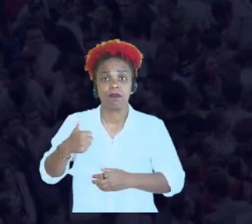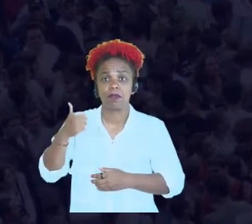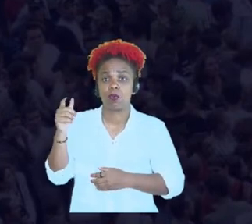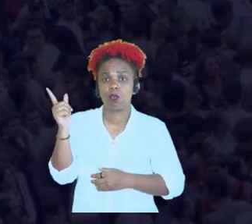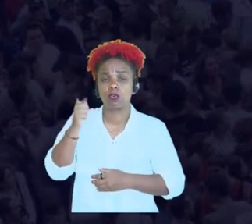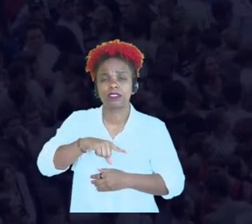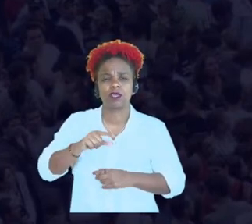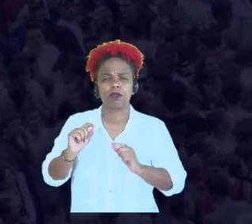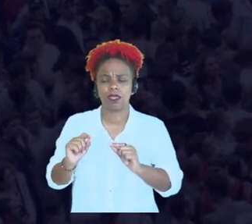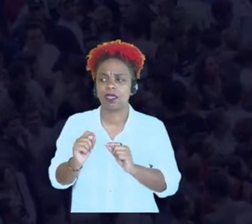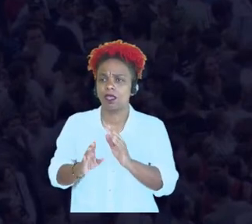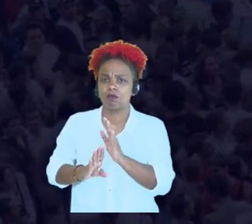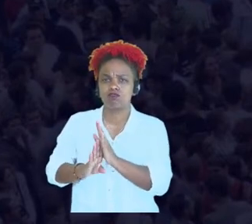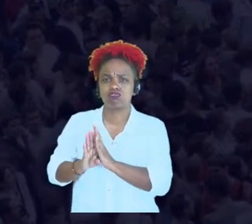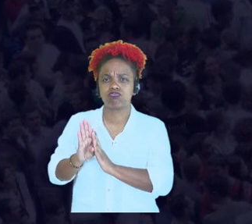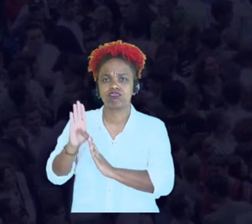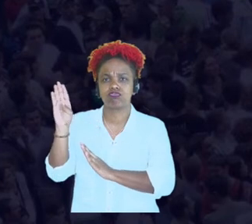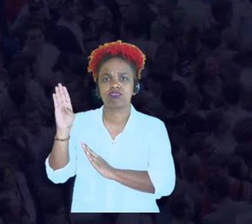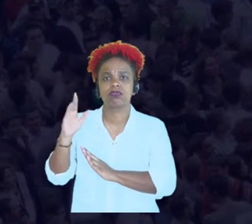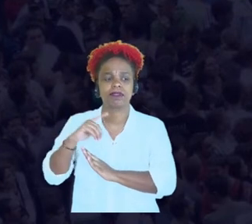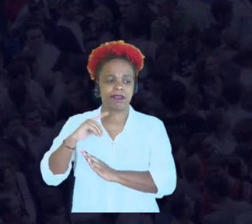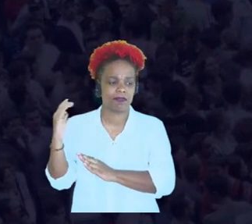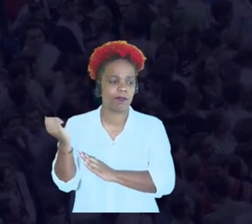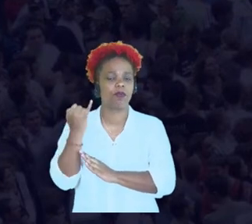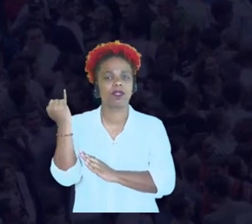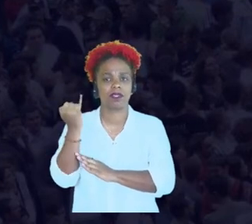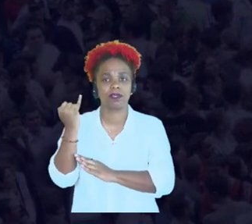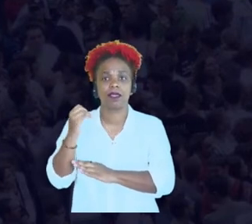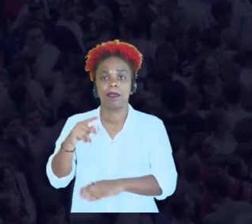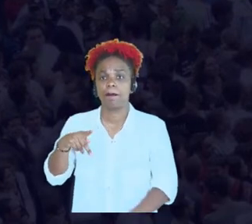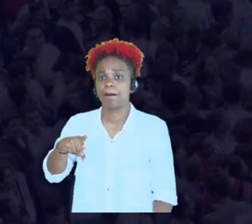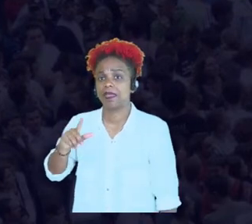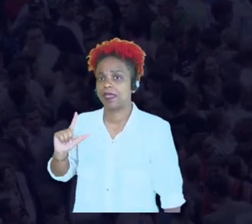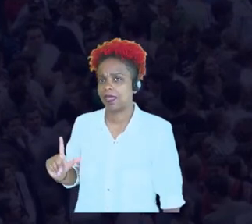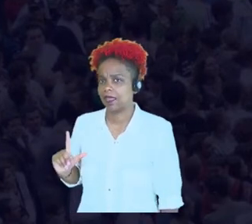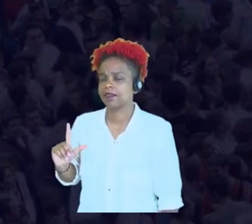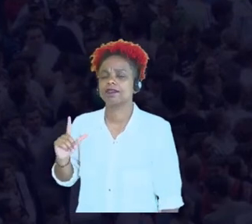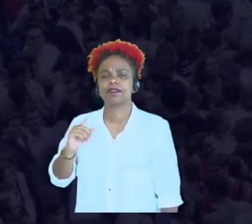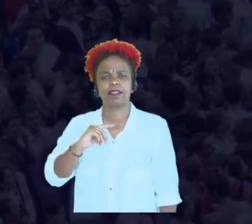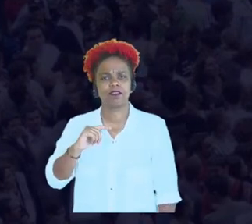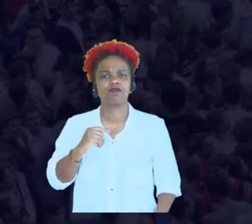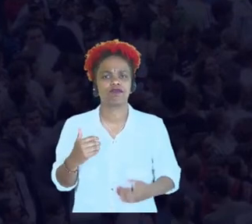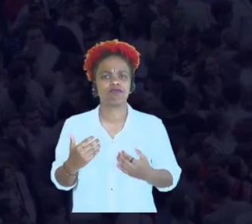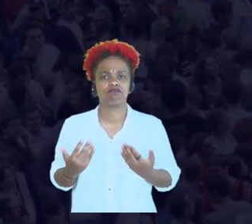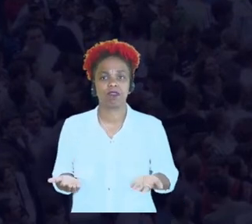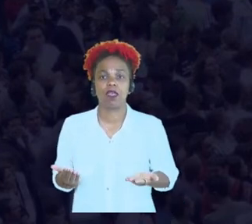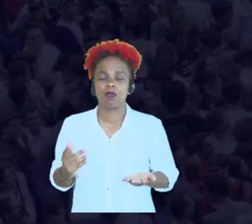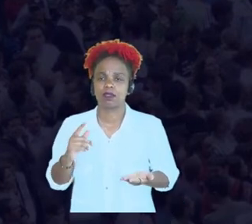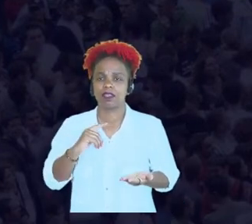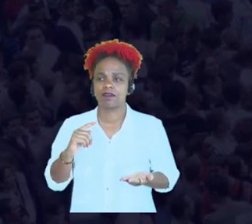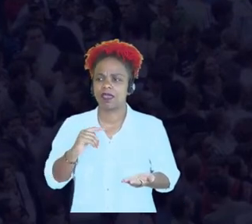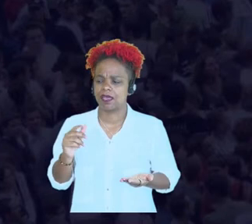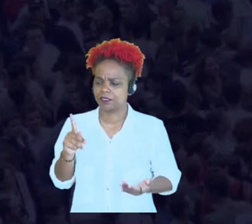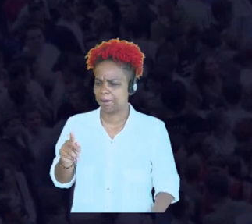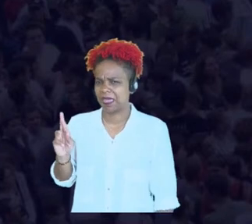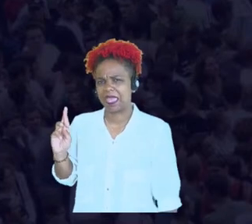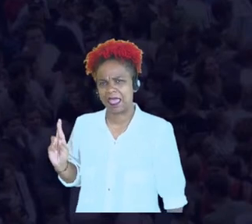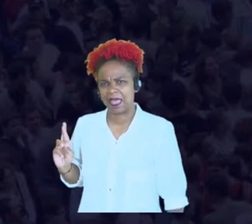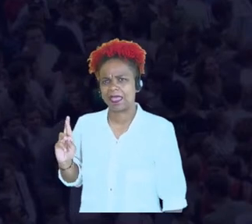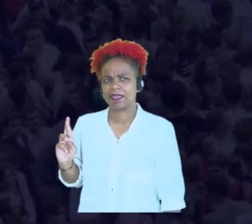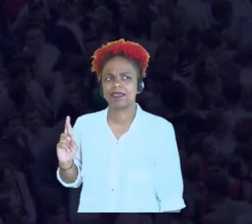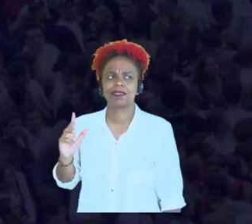ver é um crescimento muito relevante do PL, né? O partido que antes chamava PR